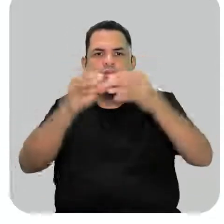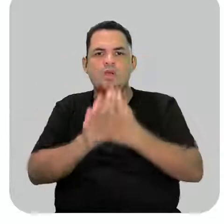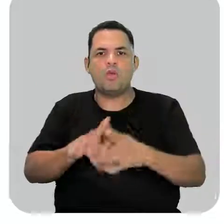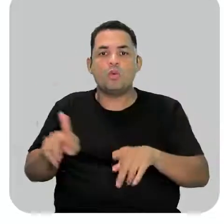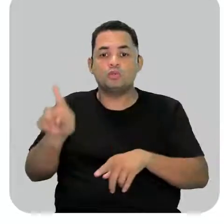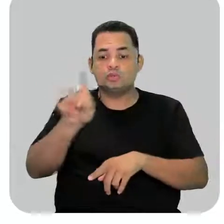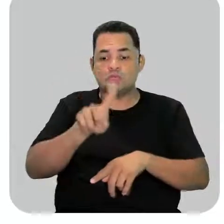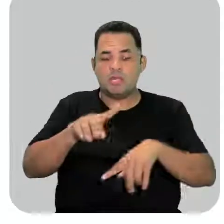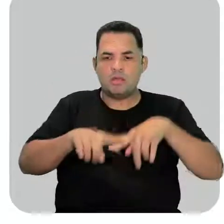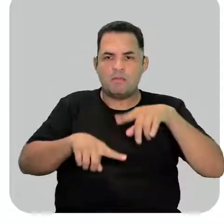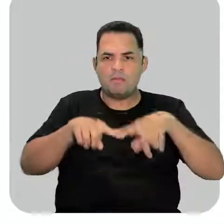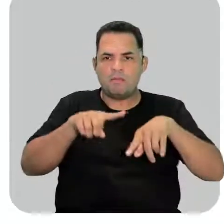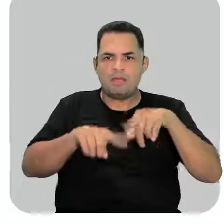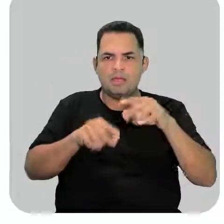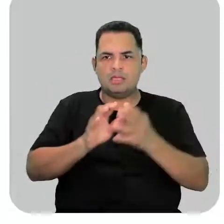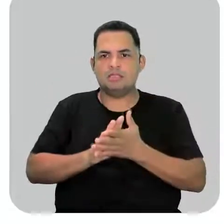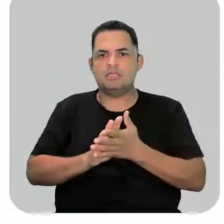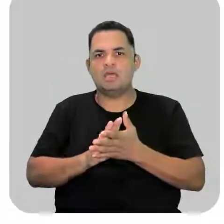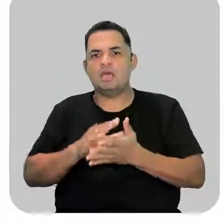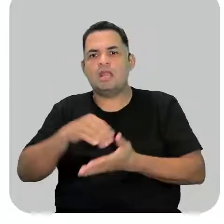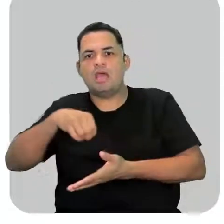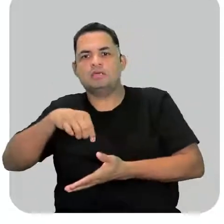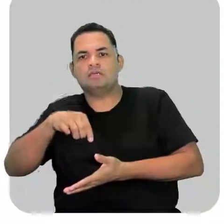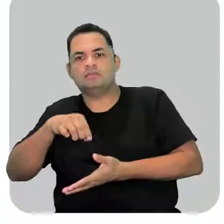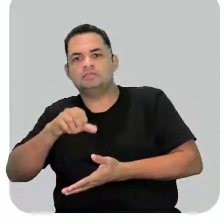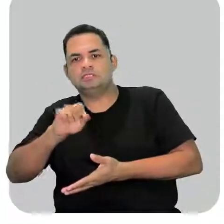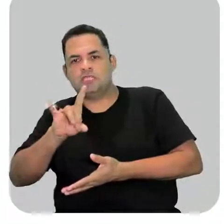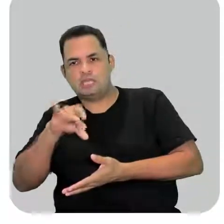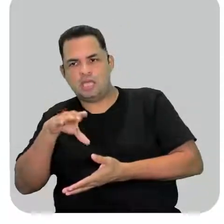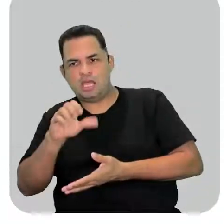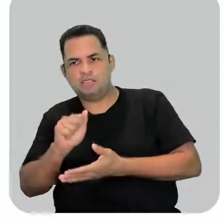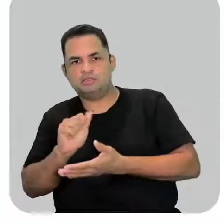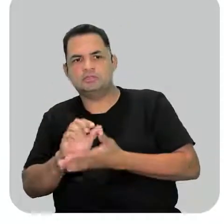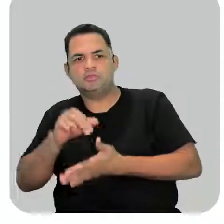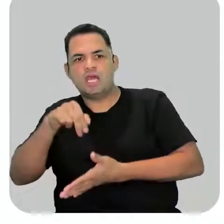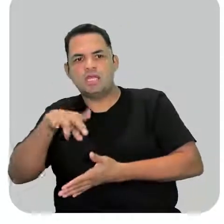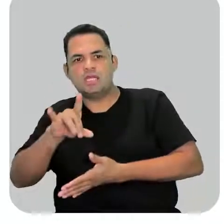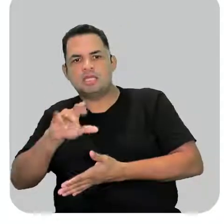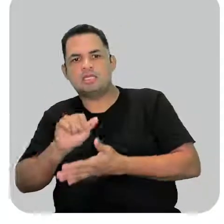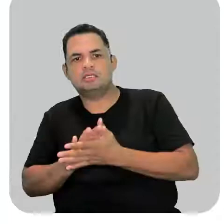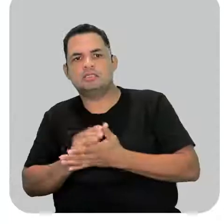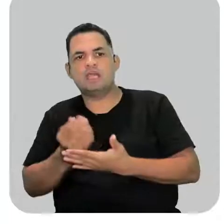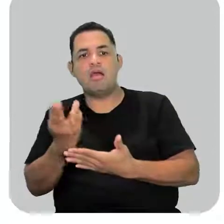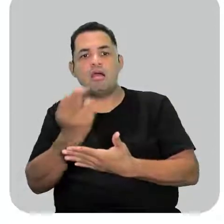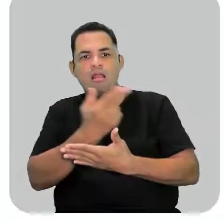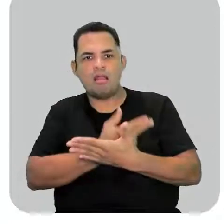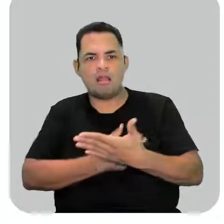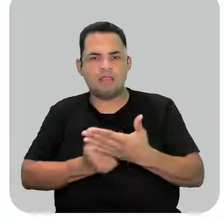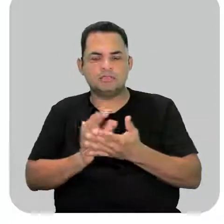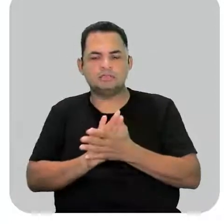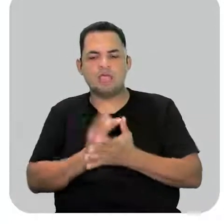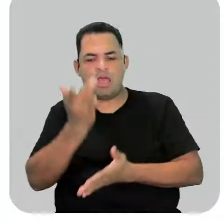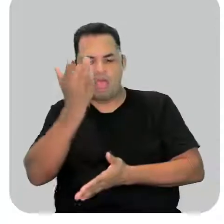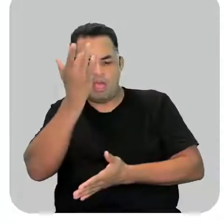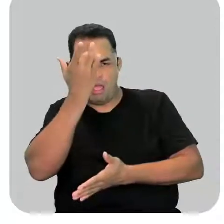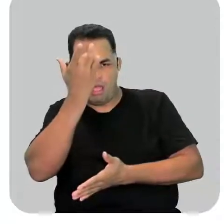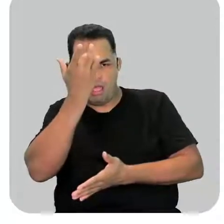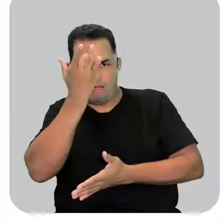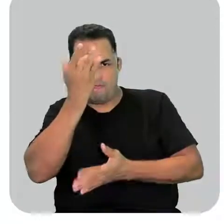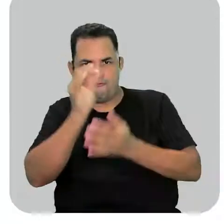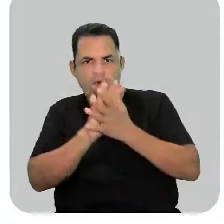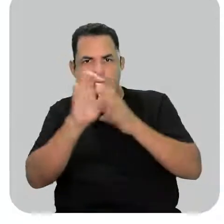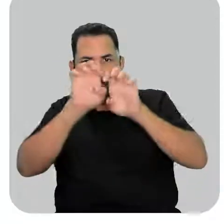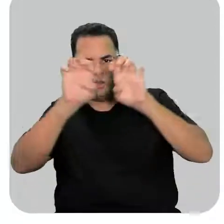nitrila. Desenhe a fórmula estrutural e dê o nome deste composto, sabendo que